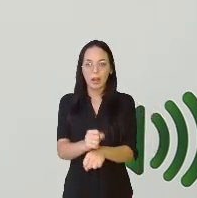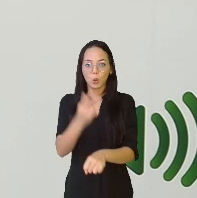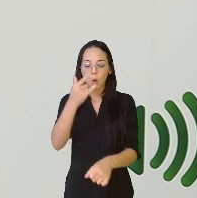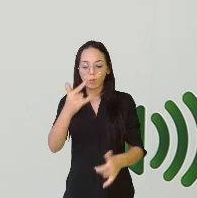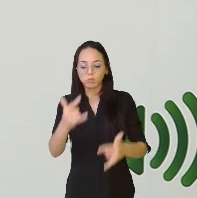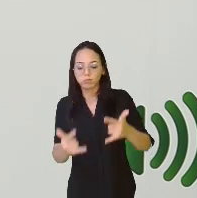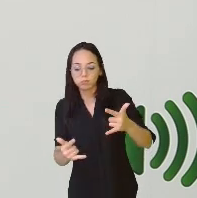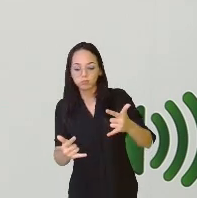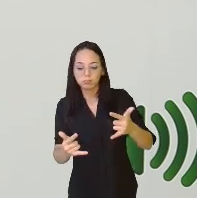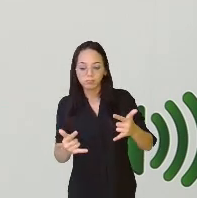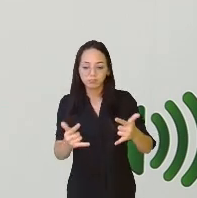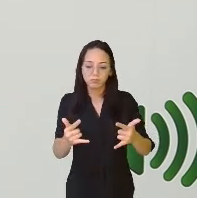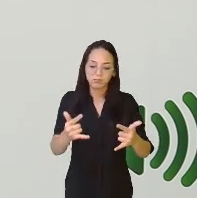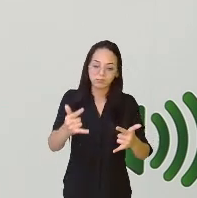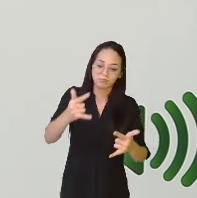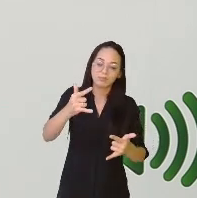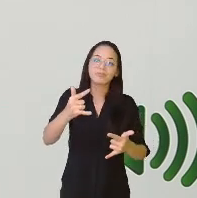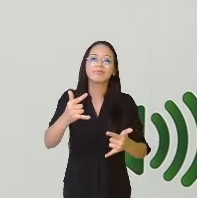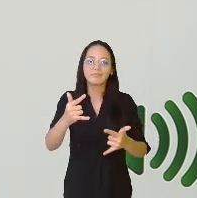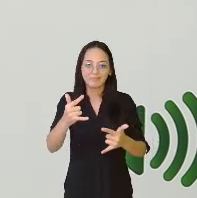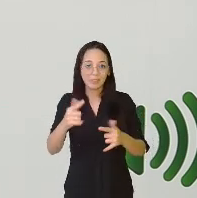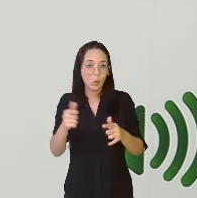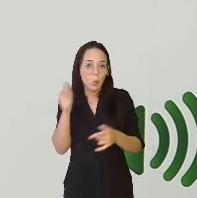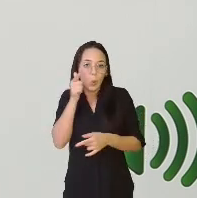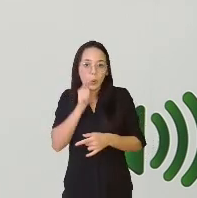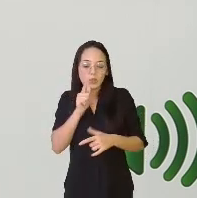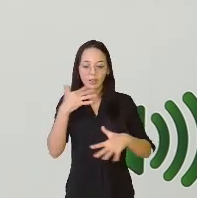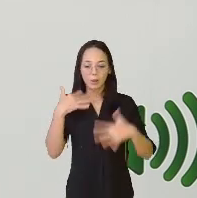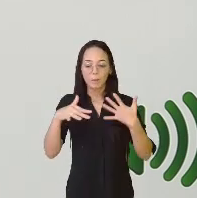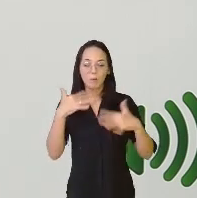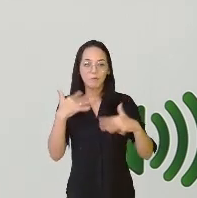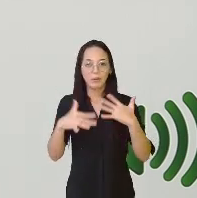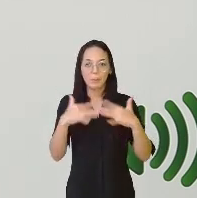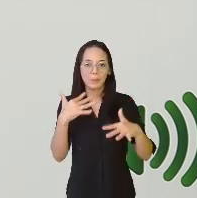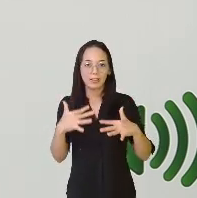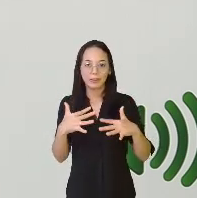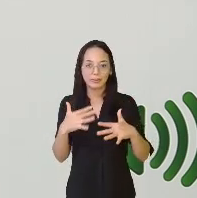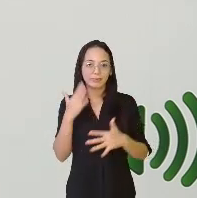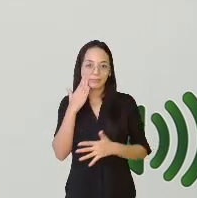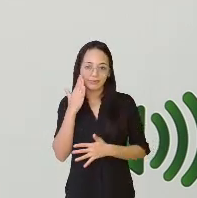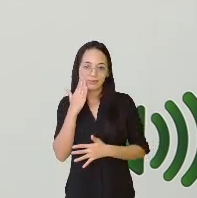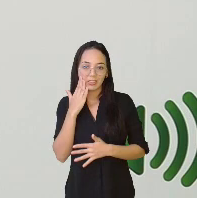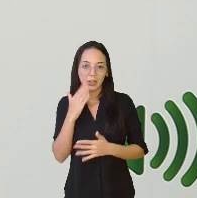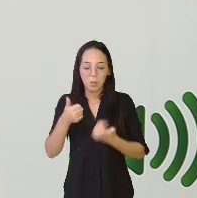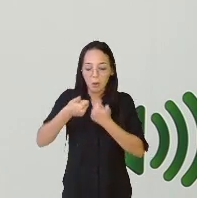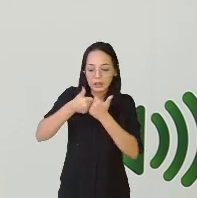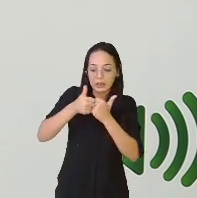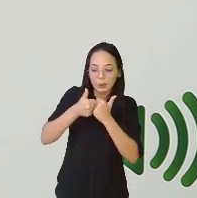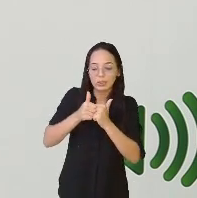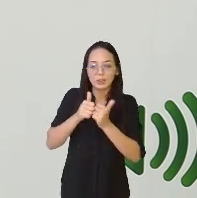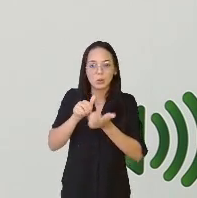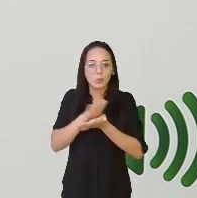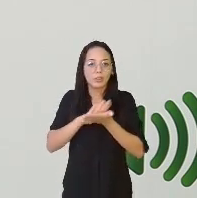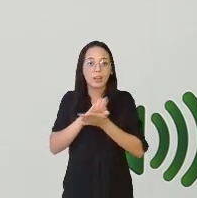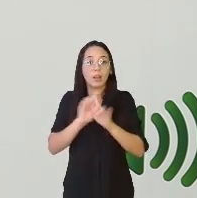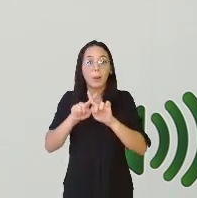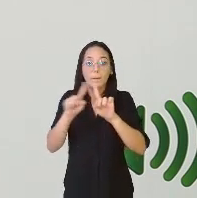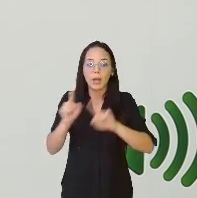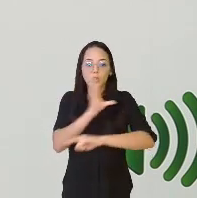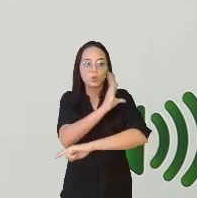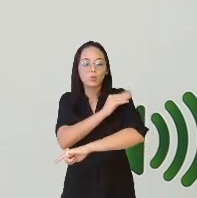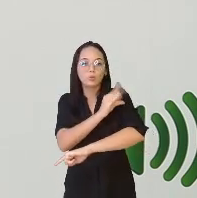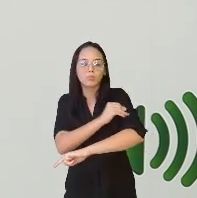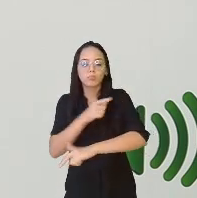robô. A gente andaria sem conseguir mexer as nossas articulações. E os músculos, eles